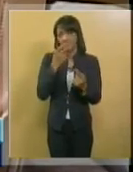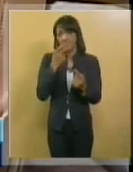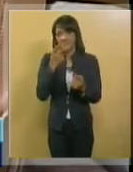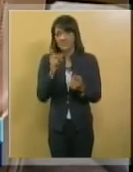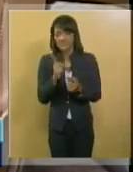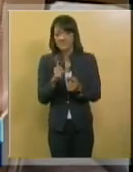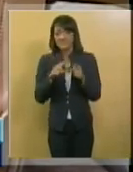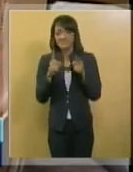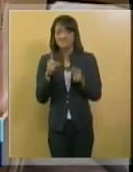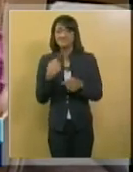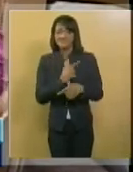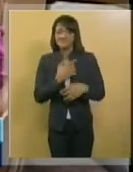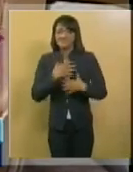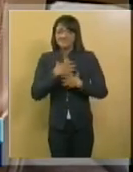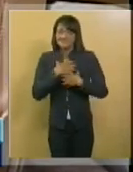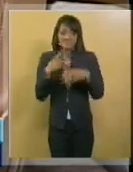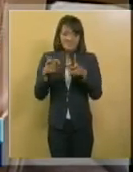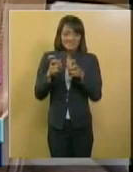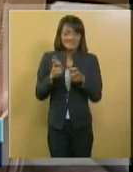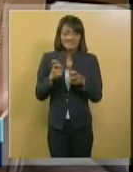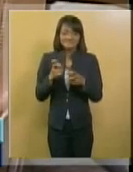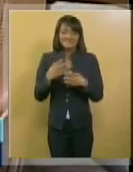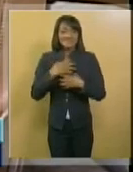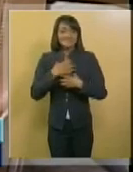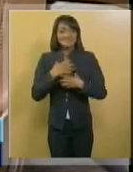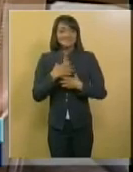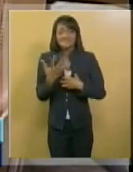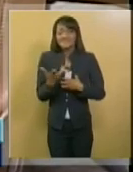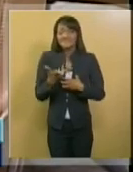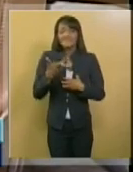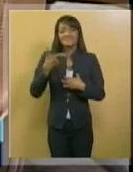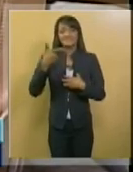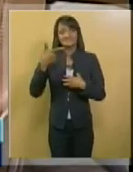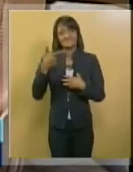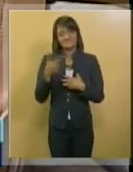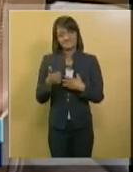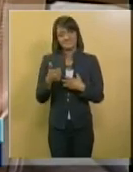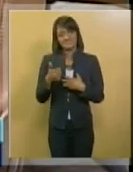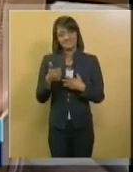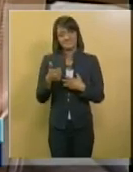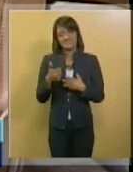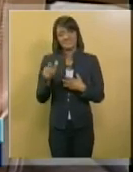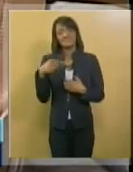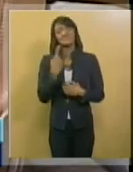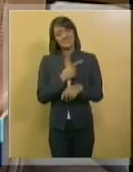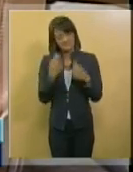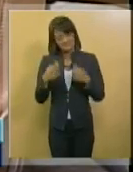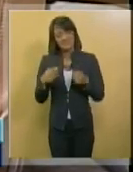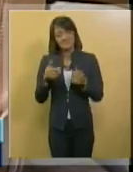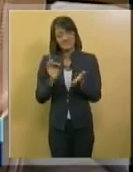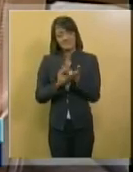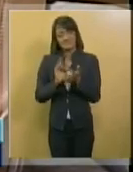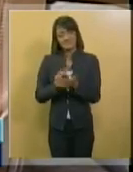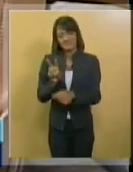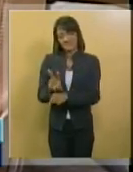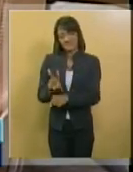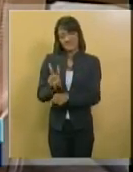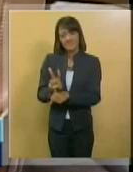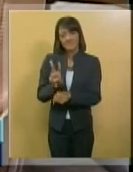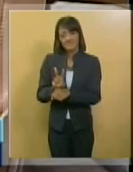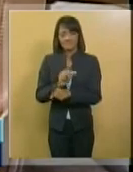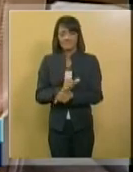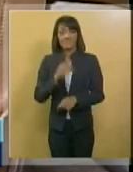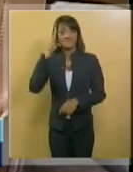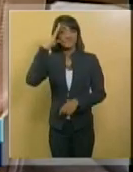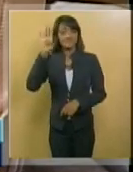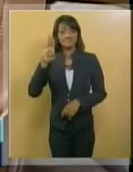gente sabe todos os sentimentos que eles, né, repassam de ciência. Né, para a gente, e a gente tem que ter realmente esse cuidado, e